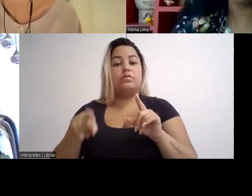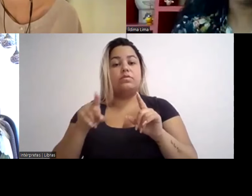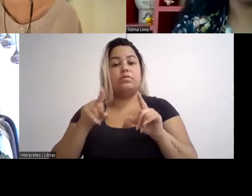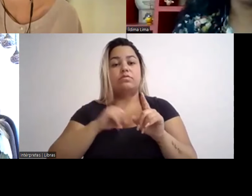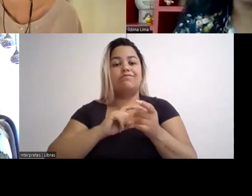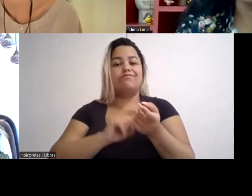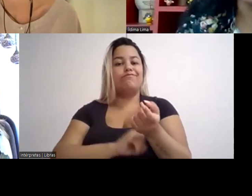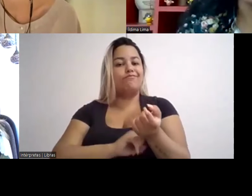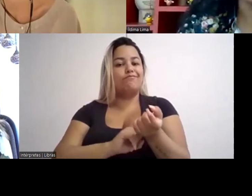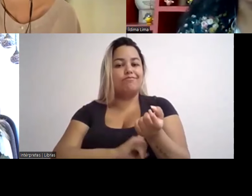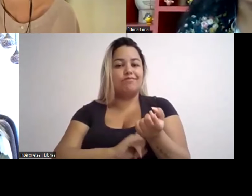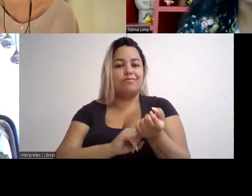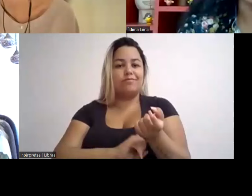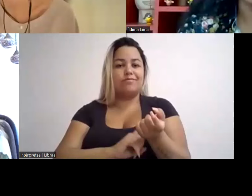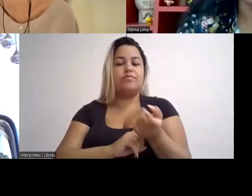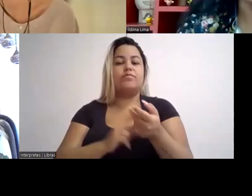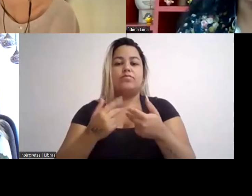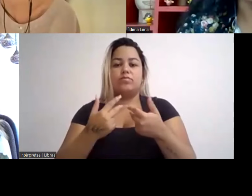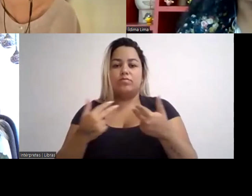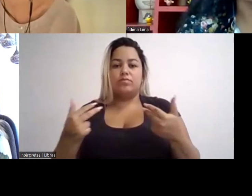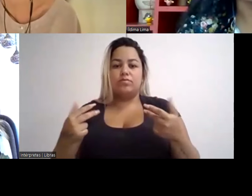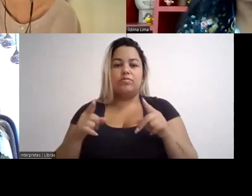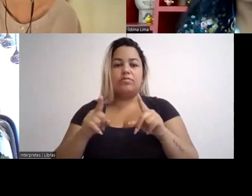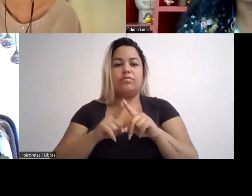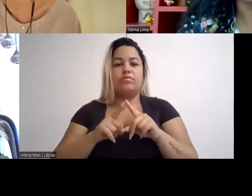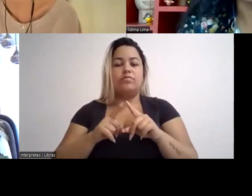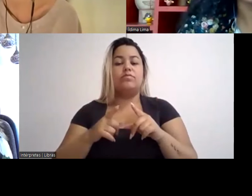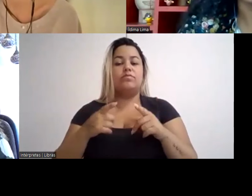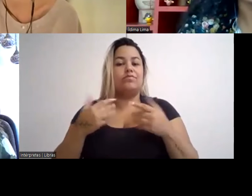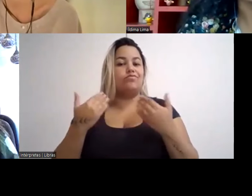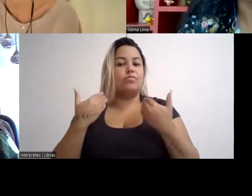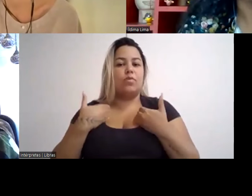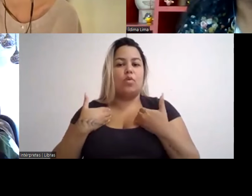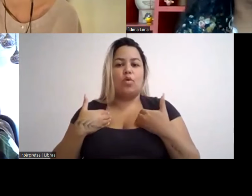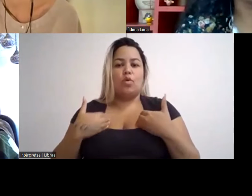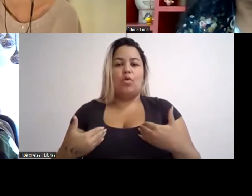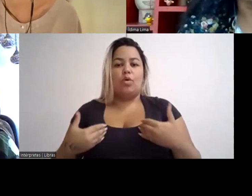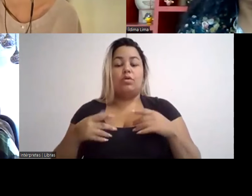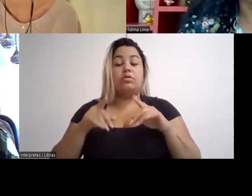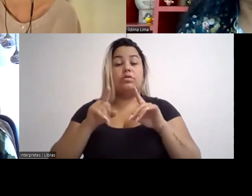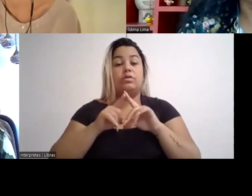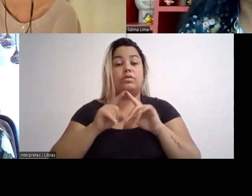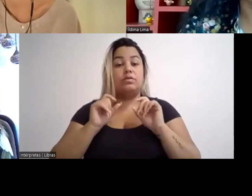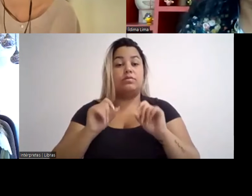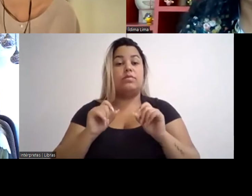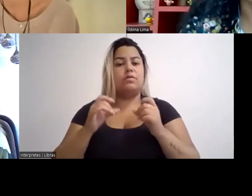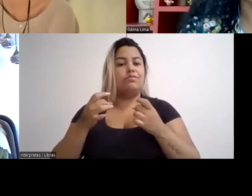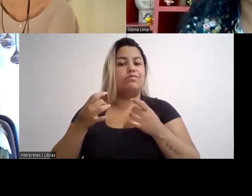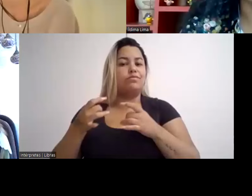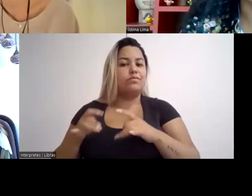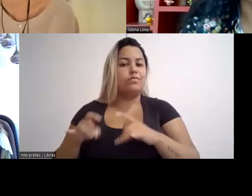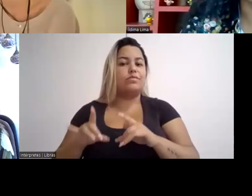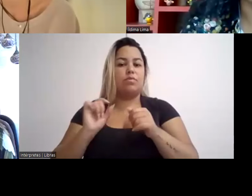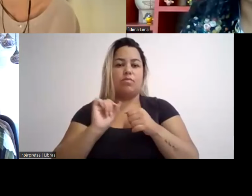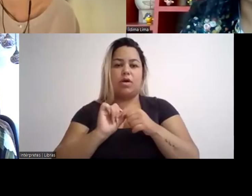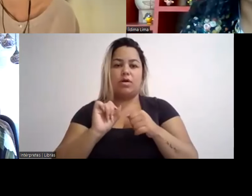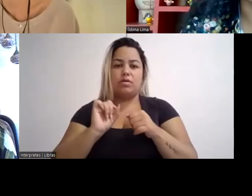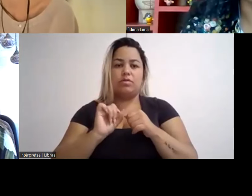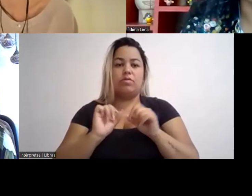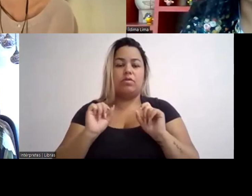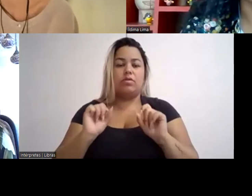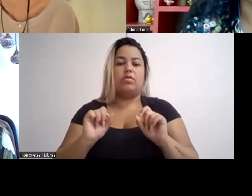irritando com isso, a gente vai se desgastando com isso e deixa de fazer o que